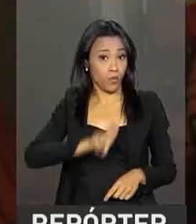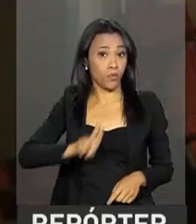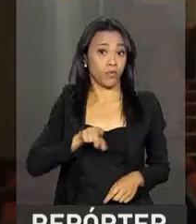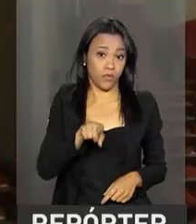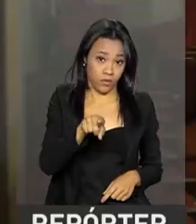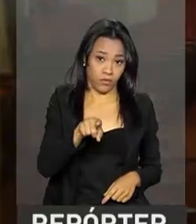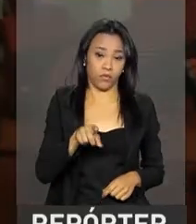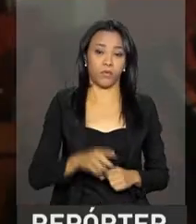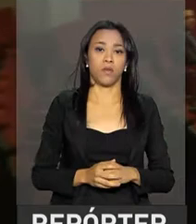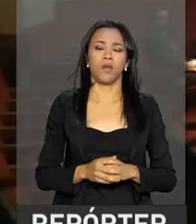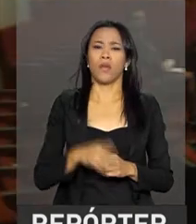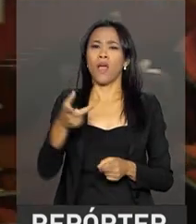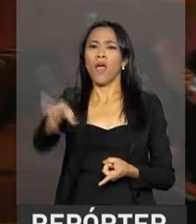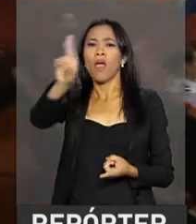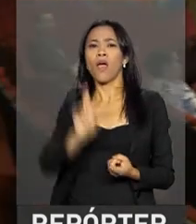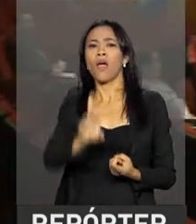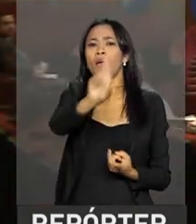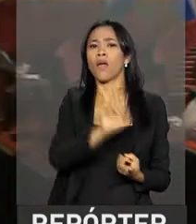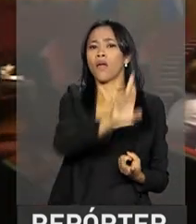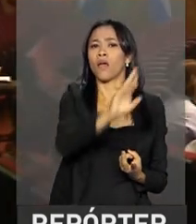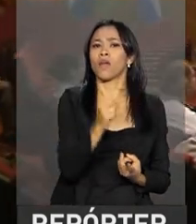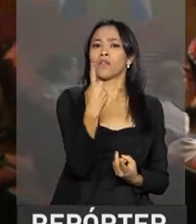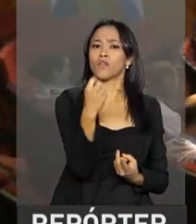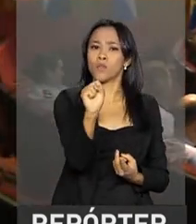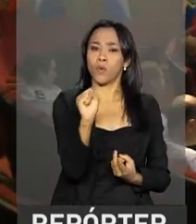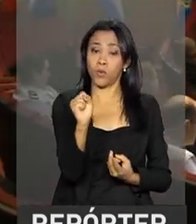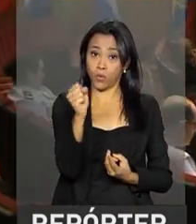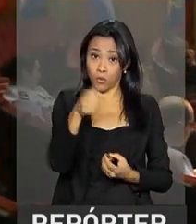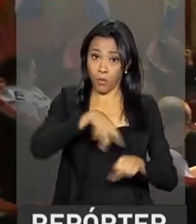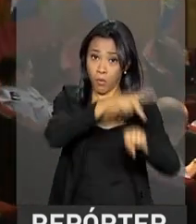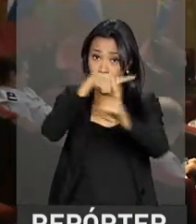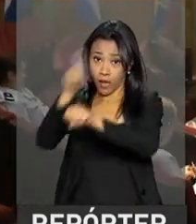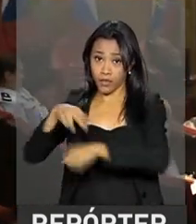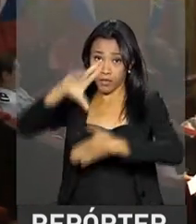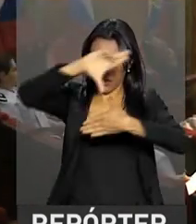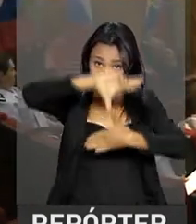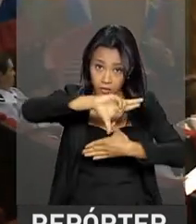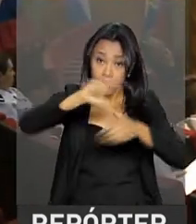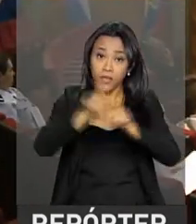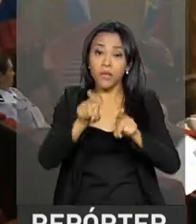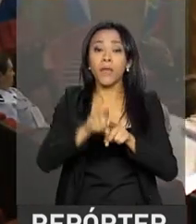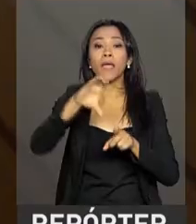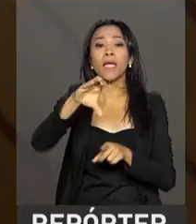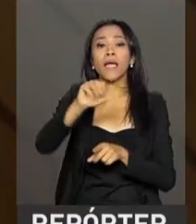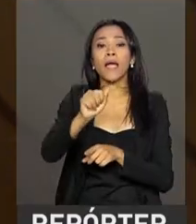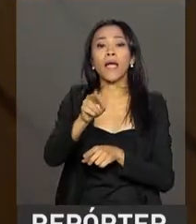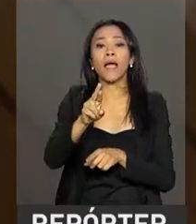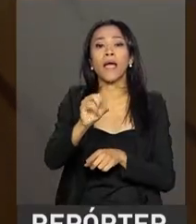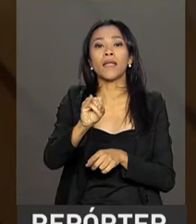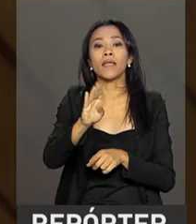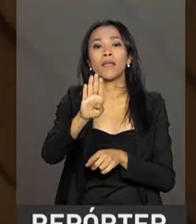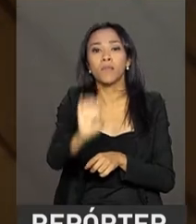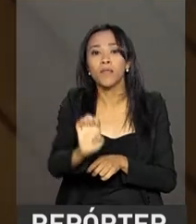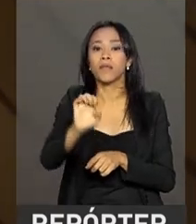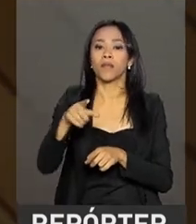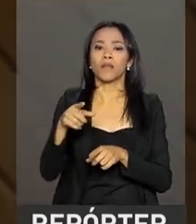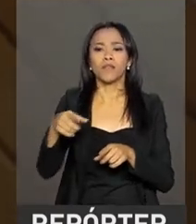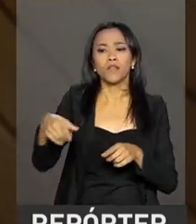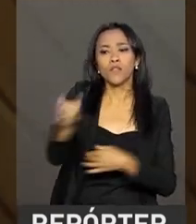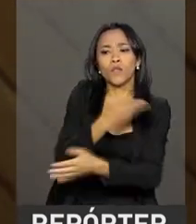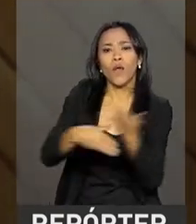representantes de outros 18 países da américa latina e caribe agentes brasileiros da defesa civil trocaram